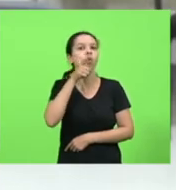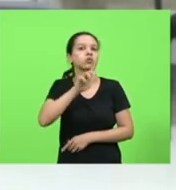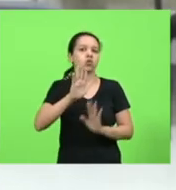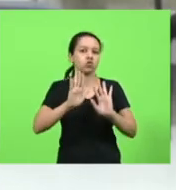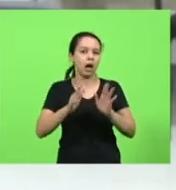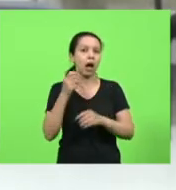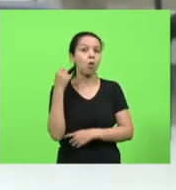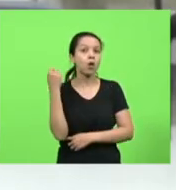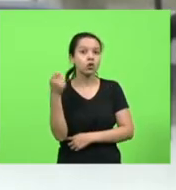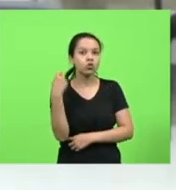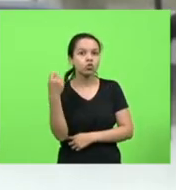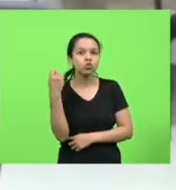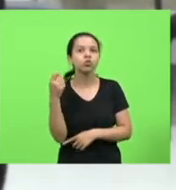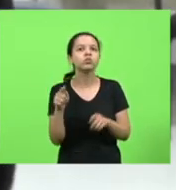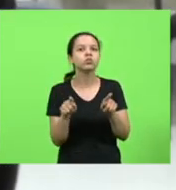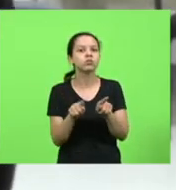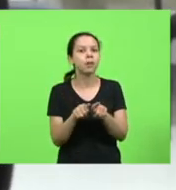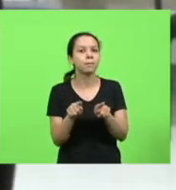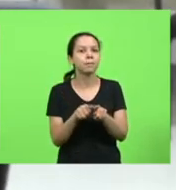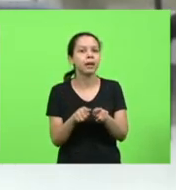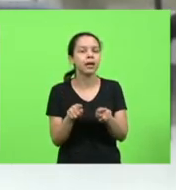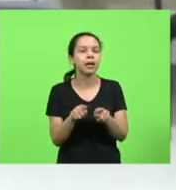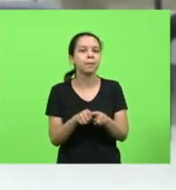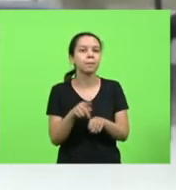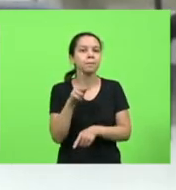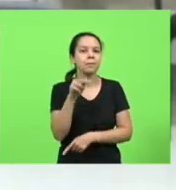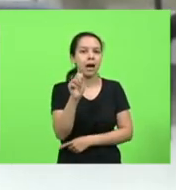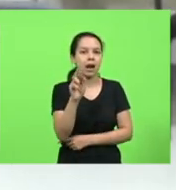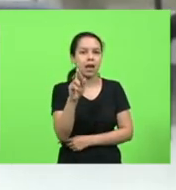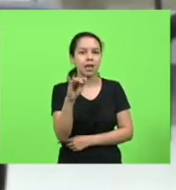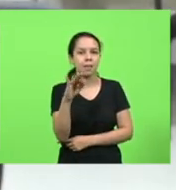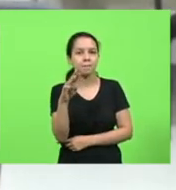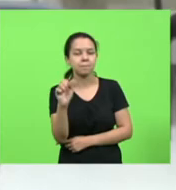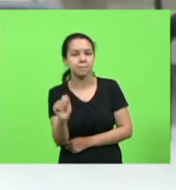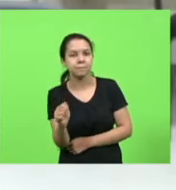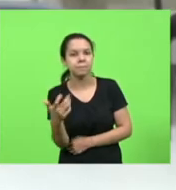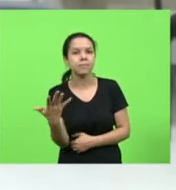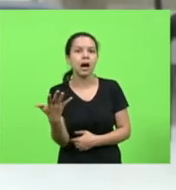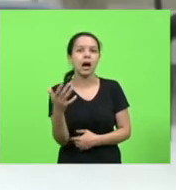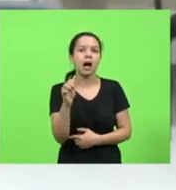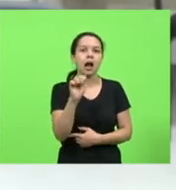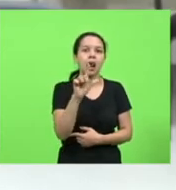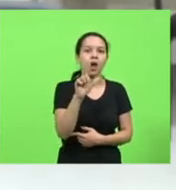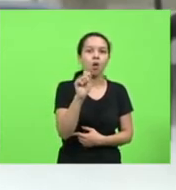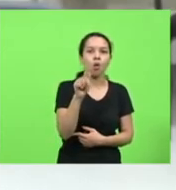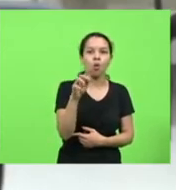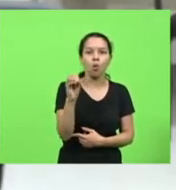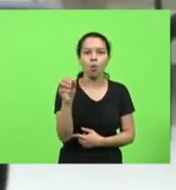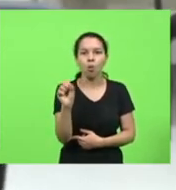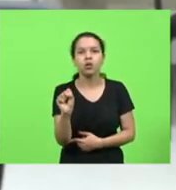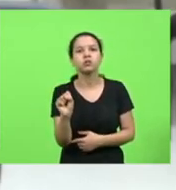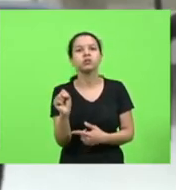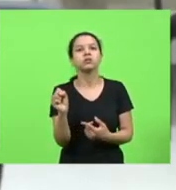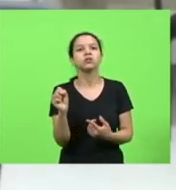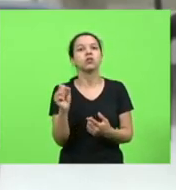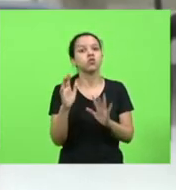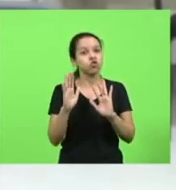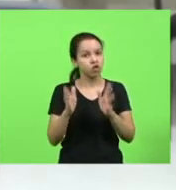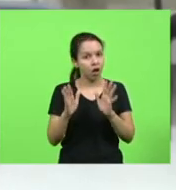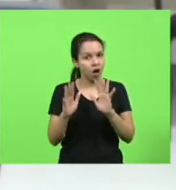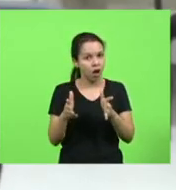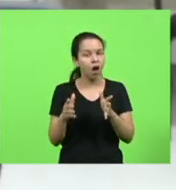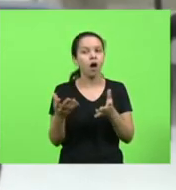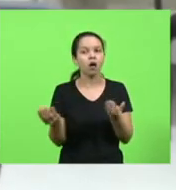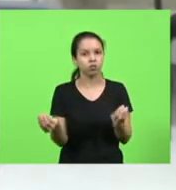Sul também, a Paraíba, Alagoas. Então, todos os pacientes de esclerose múltipla foram incluídos no grupo de